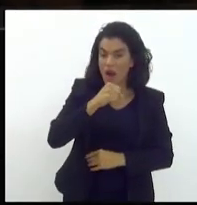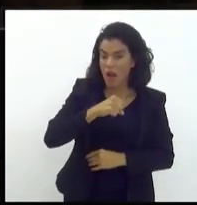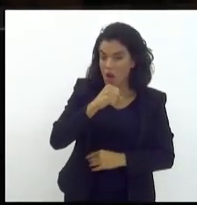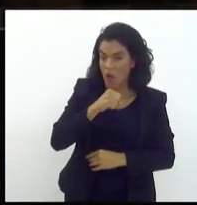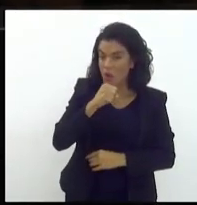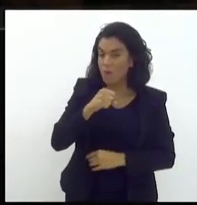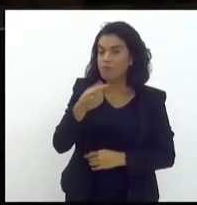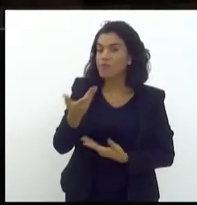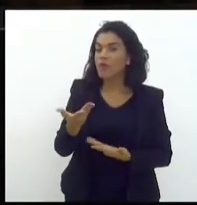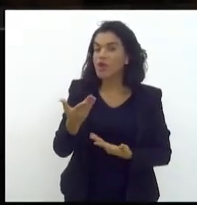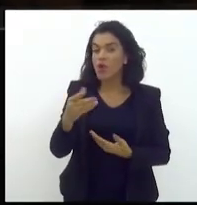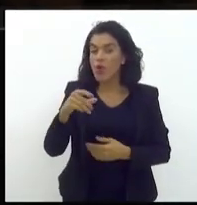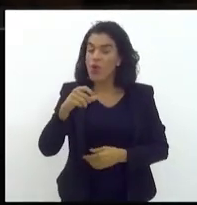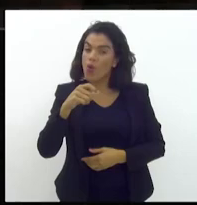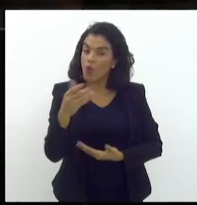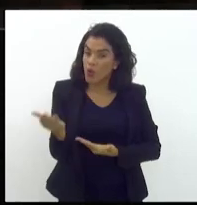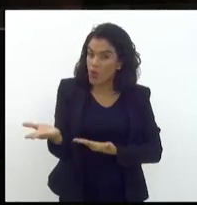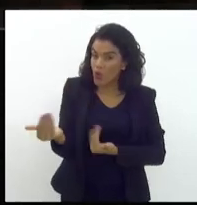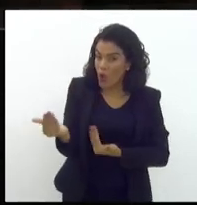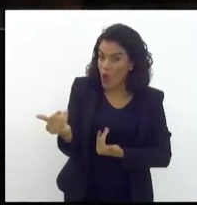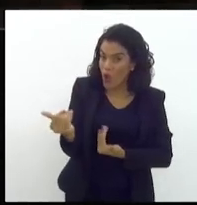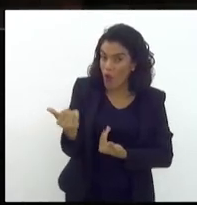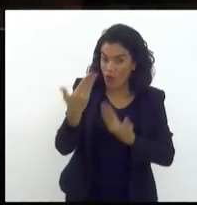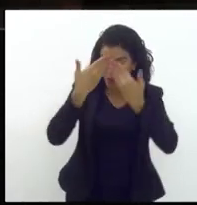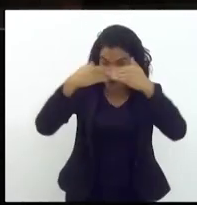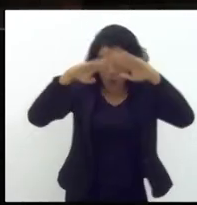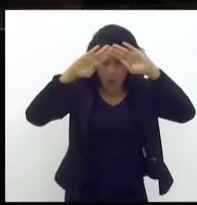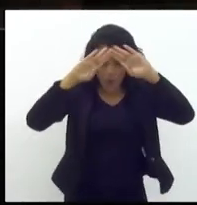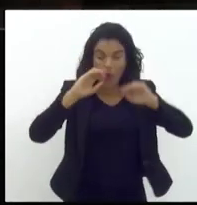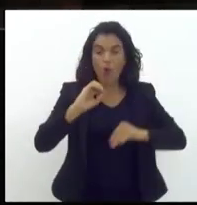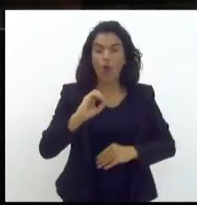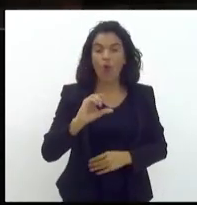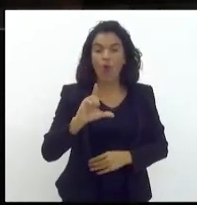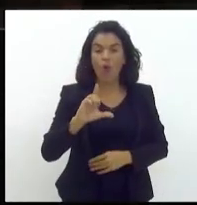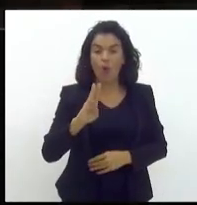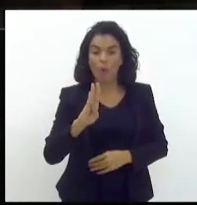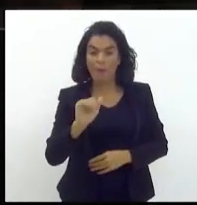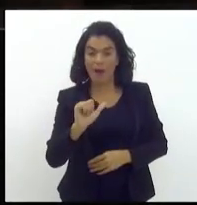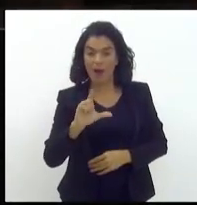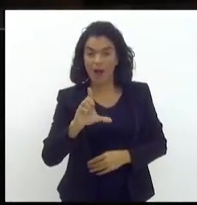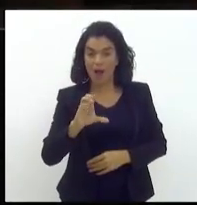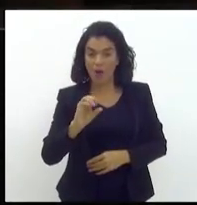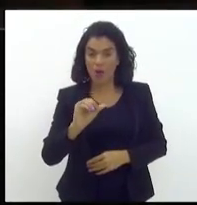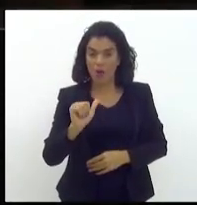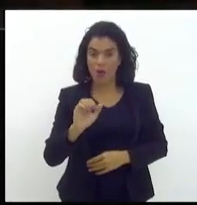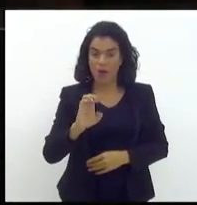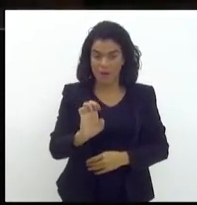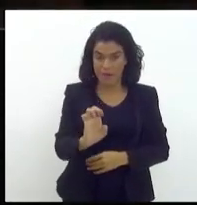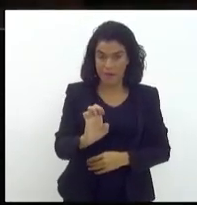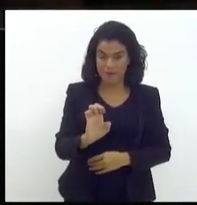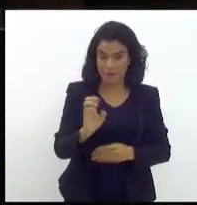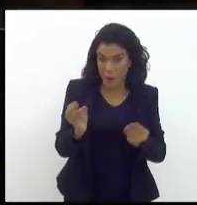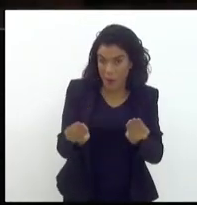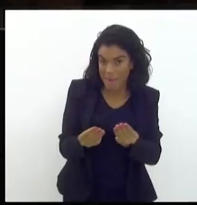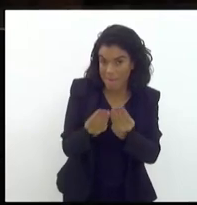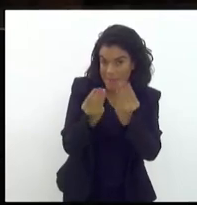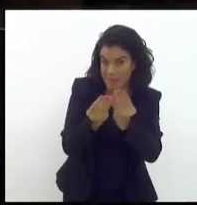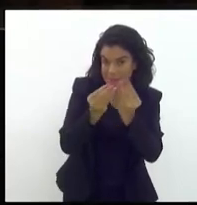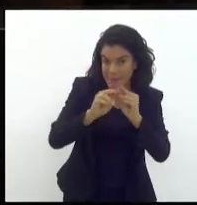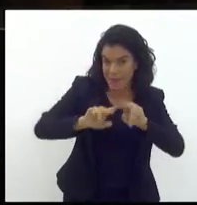orixá mais jovem que chama-se abaluaê então a missas missas